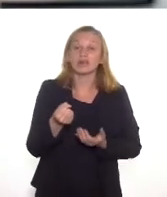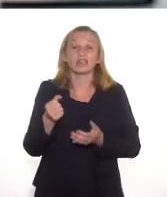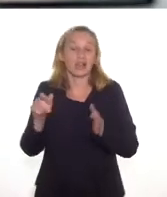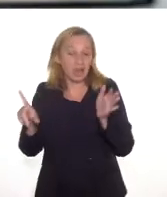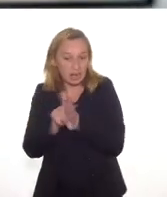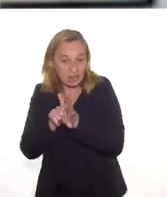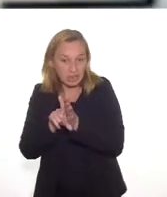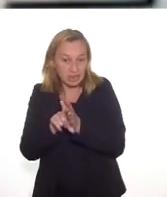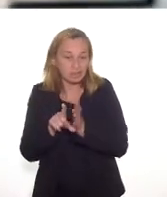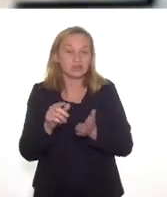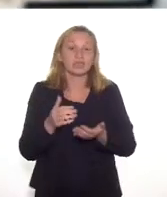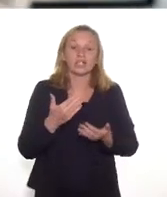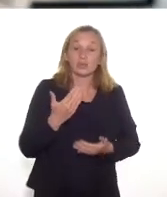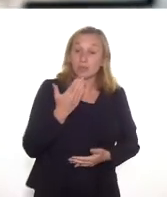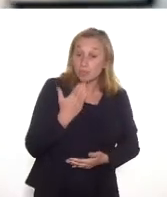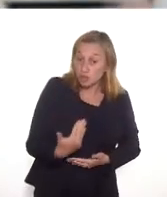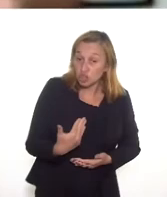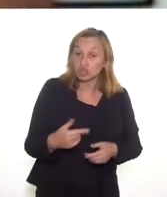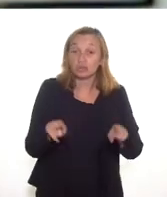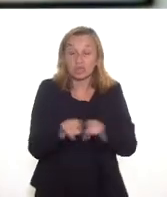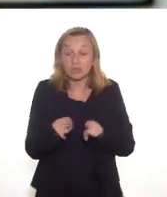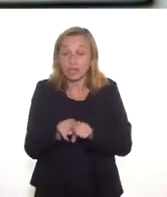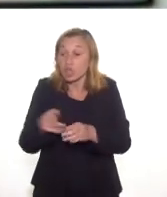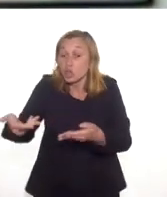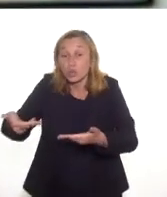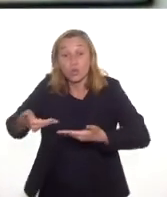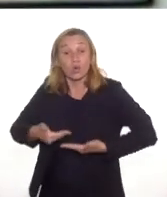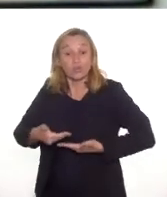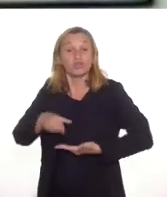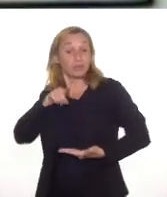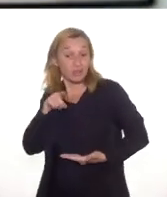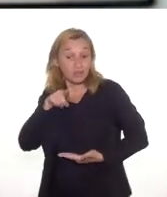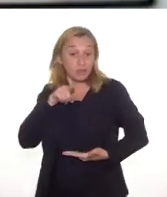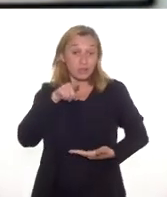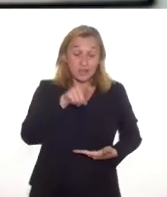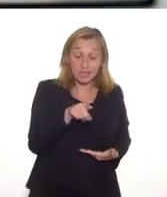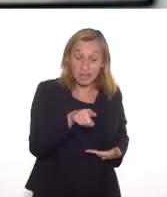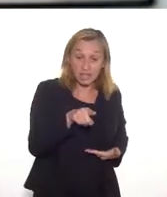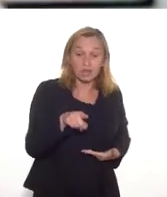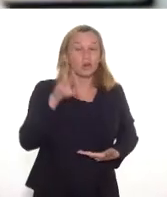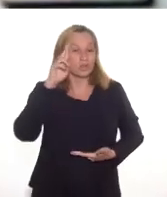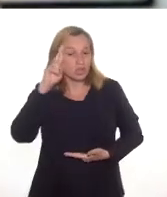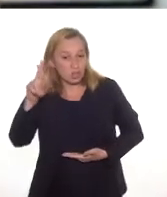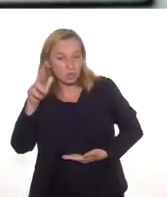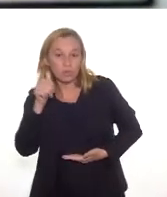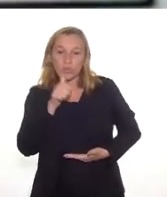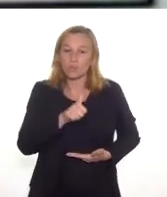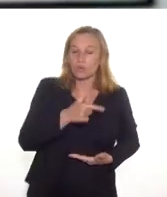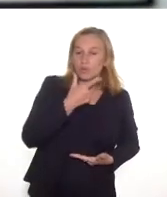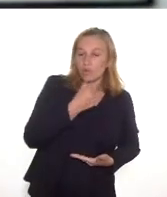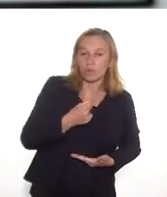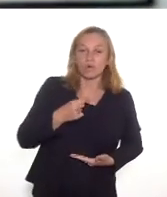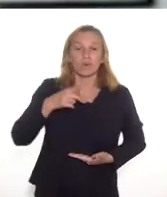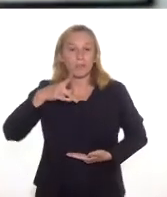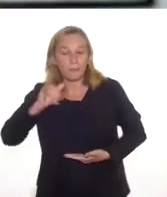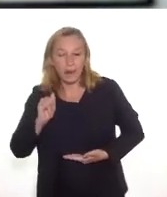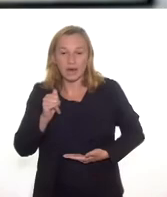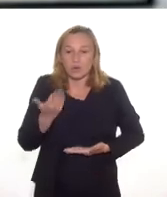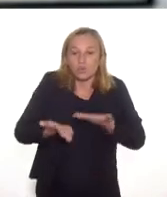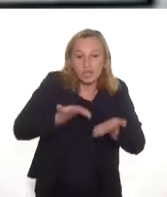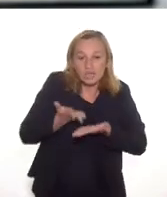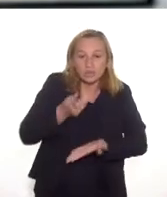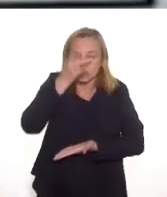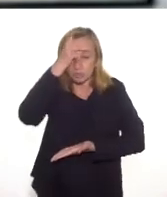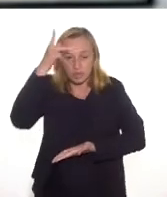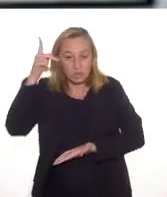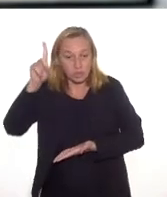sancionada. E fica aqui o meu apelo e o convite para que você, o senhor, a senhora, pai ou cuidador de